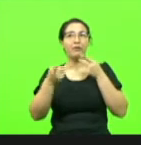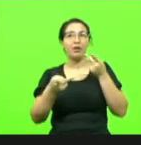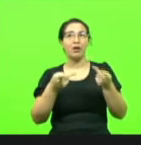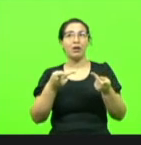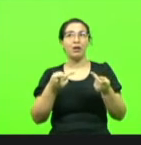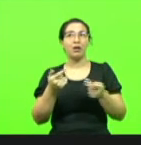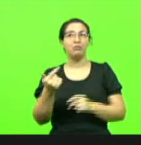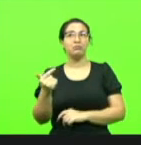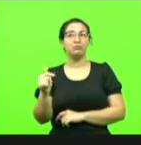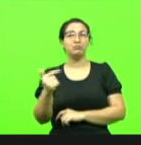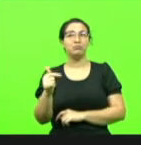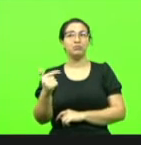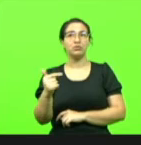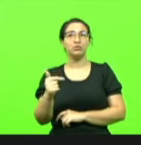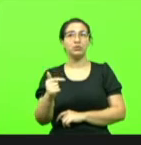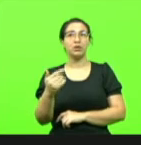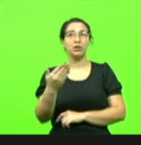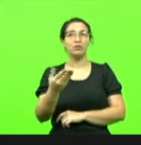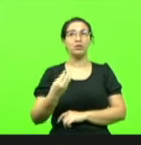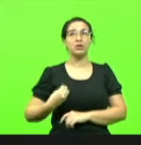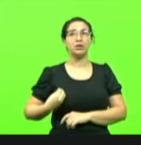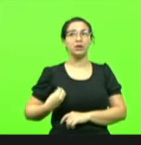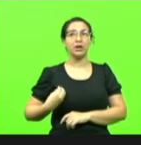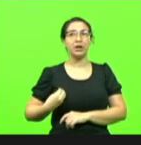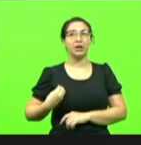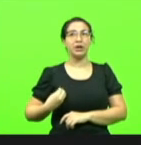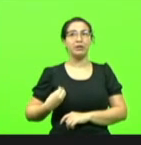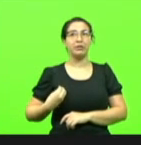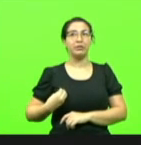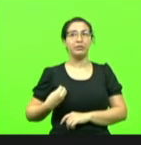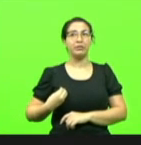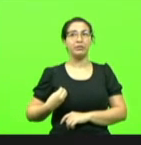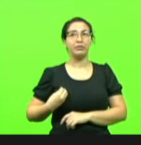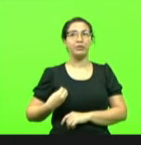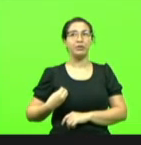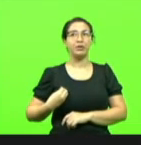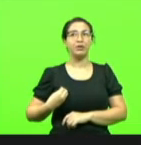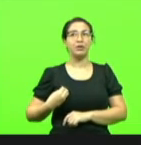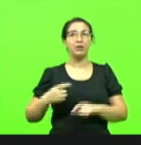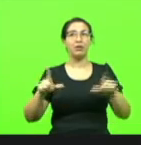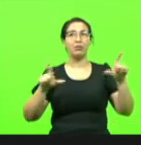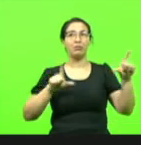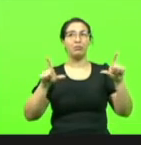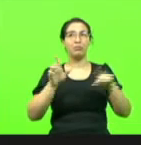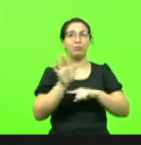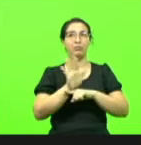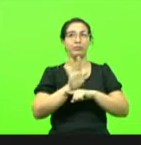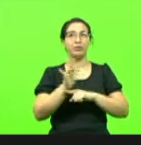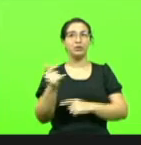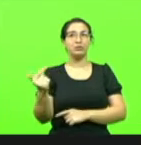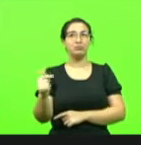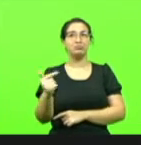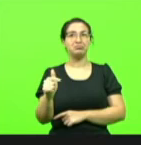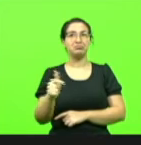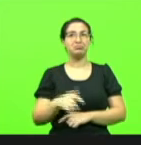seu sua presença não está sendo do saído no vídeo